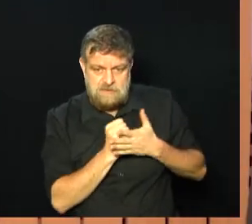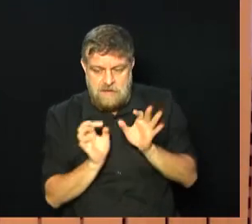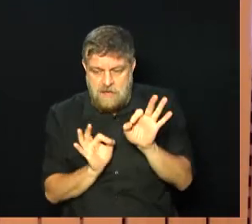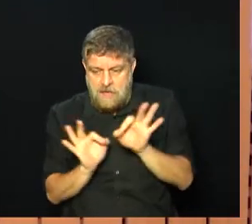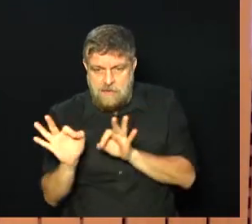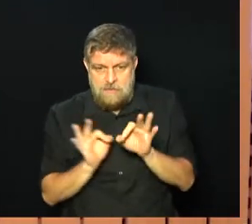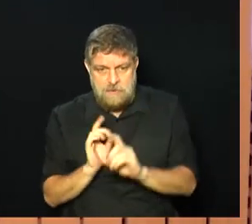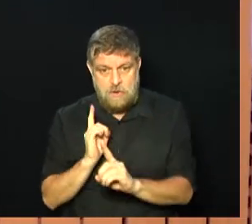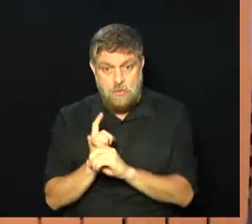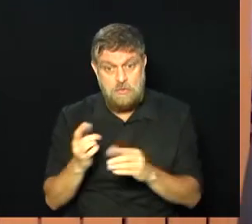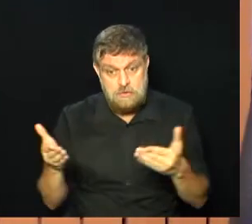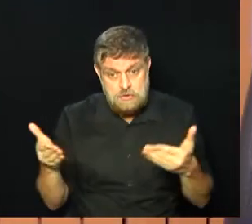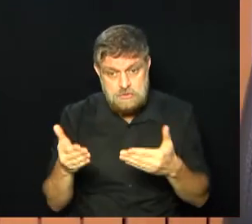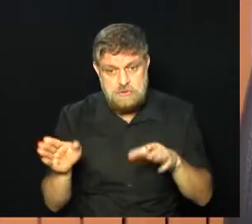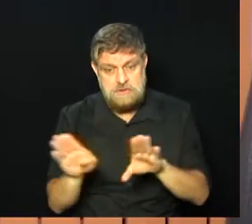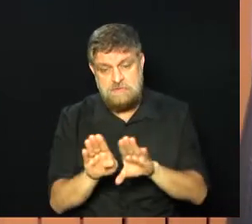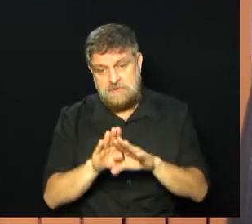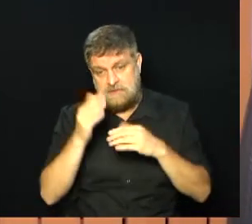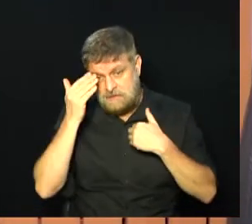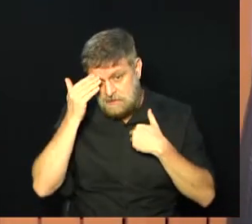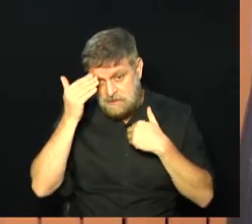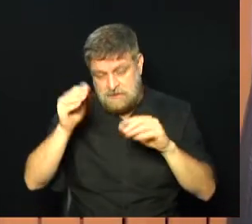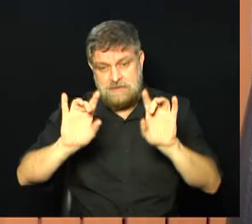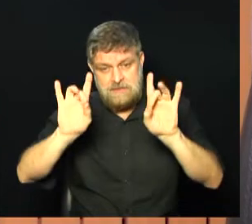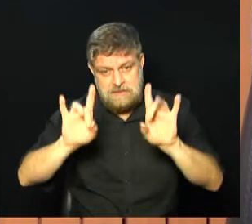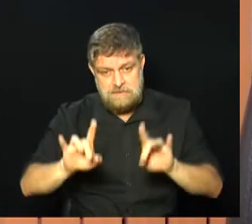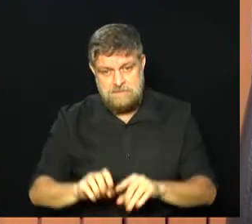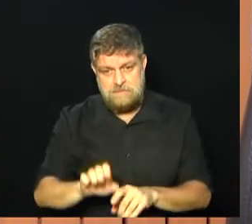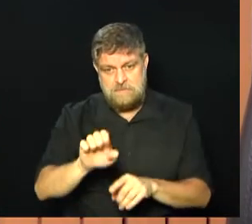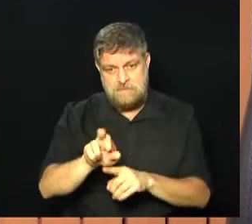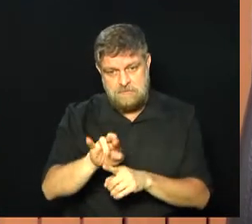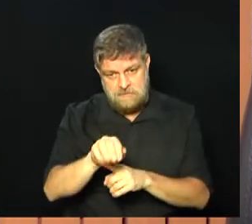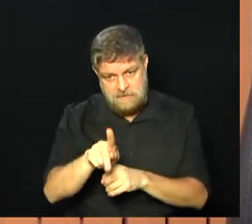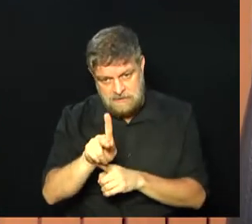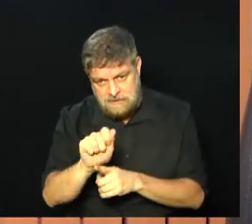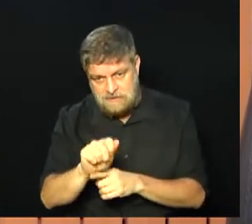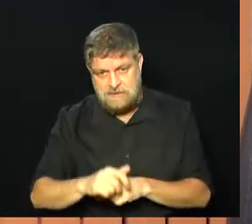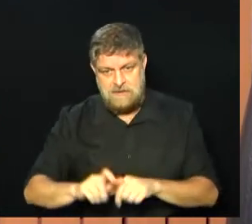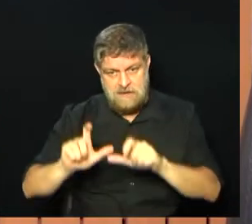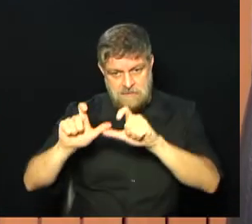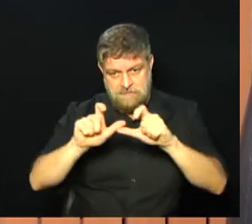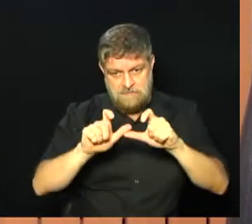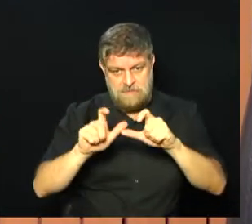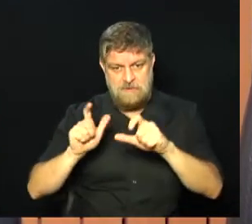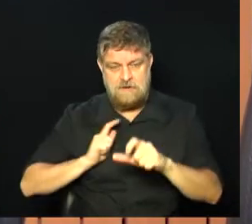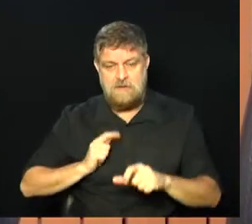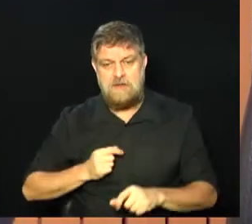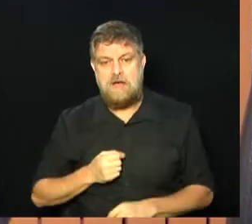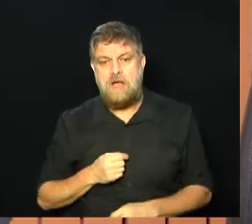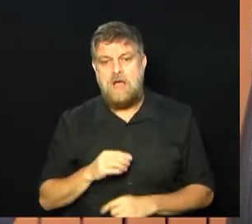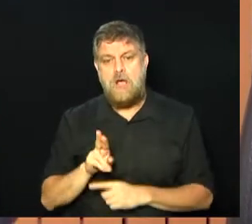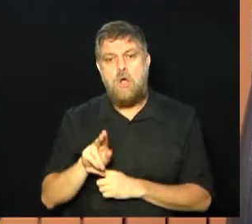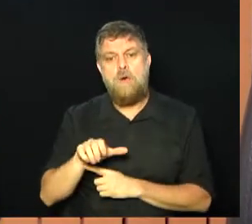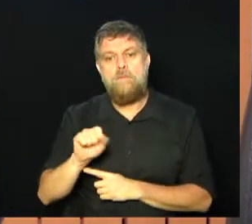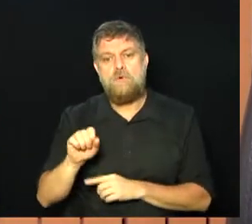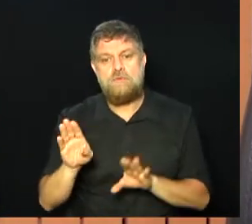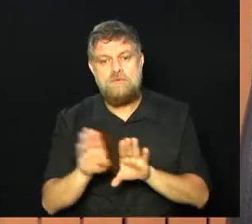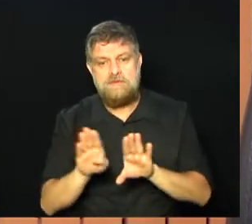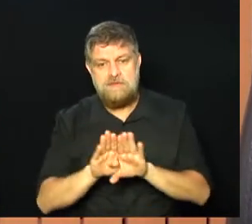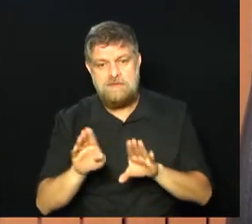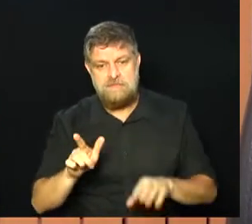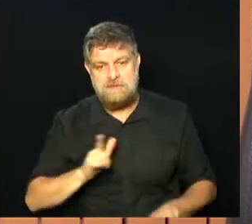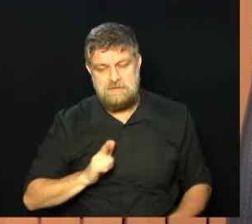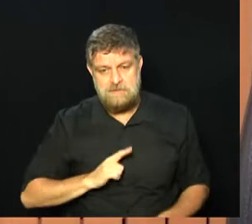evento. Deixar também um agradecimento especial à Érica, ao Lucas, ao Bruno do cerimonial, e também,